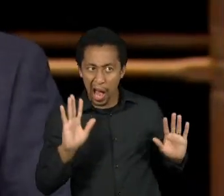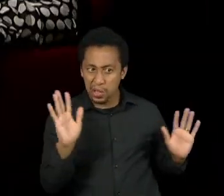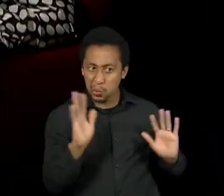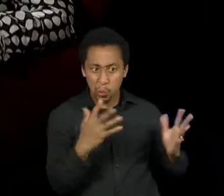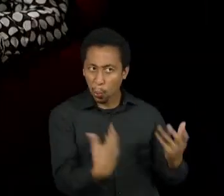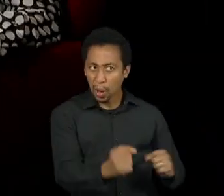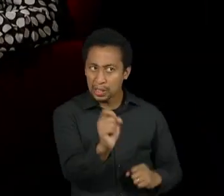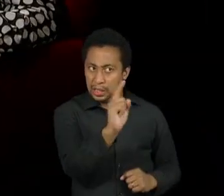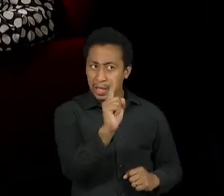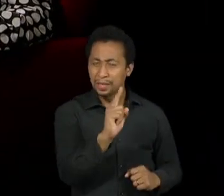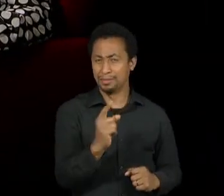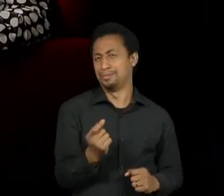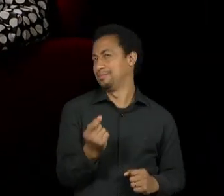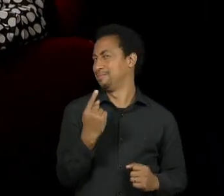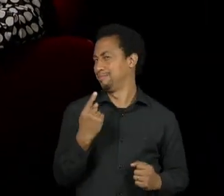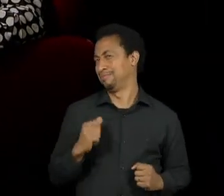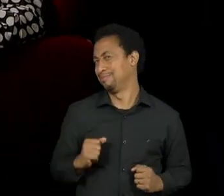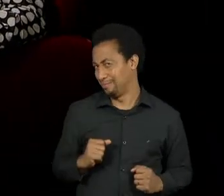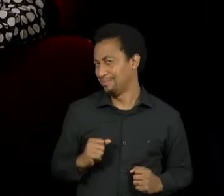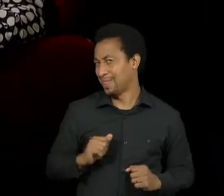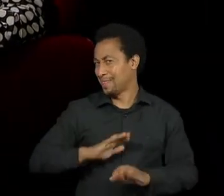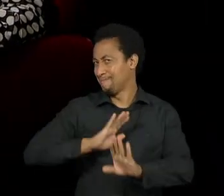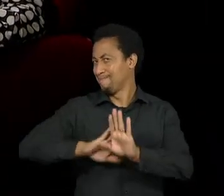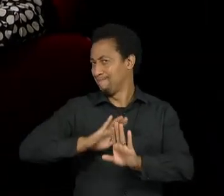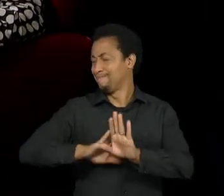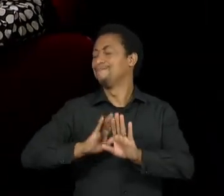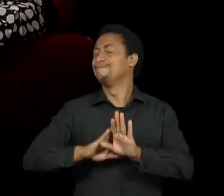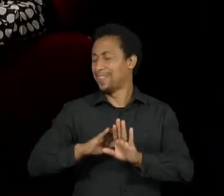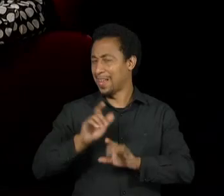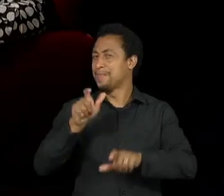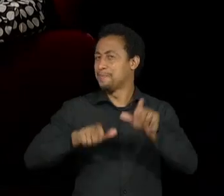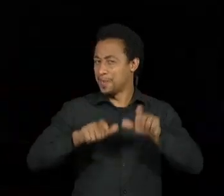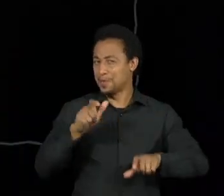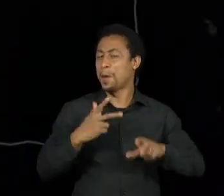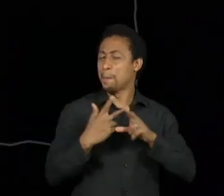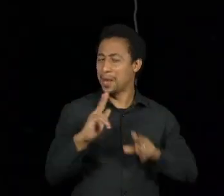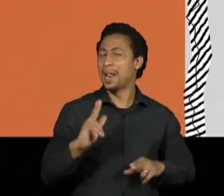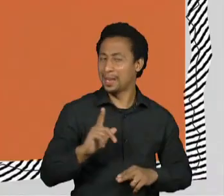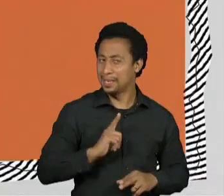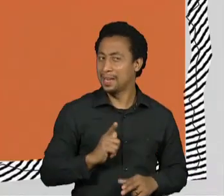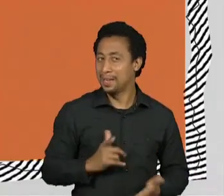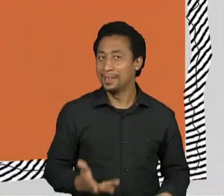ficasse pelagem todo mundo é da história é feita se a gente for contar história é boa